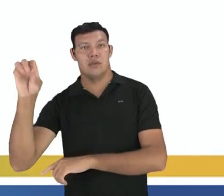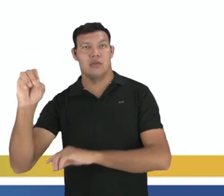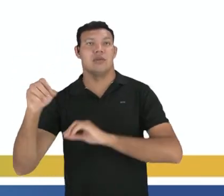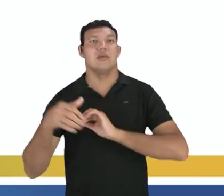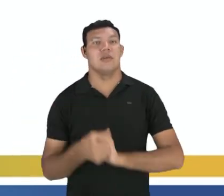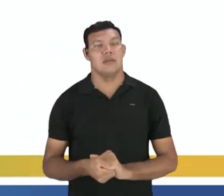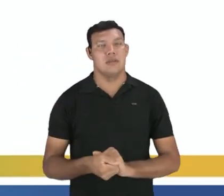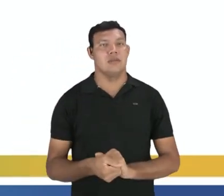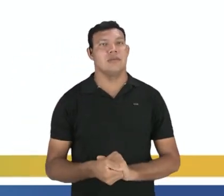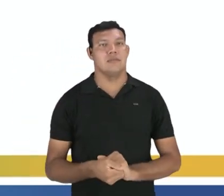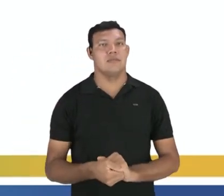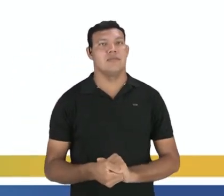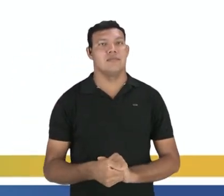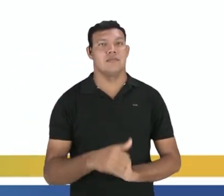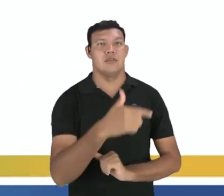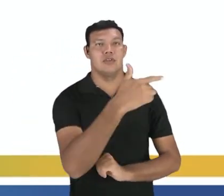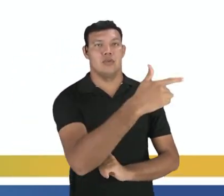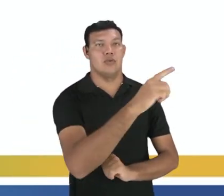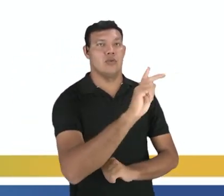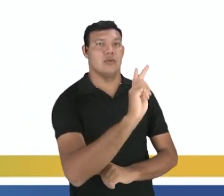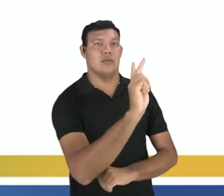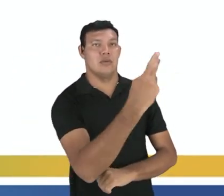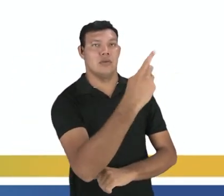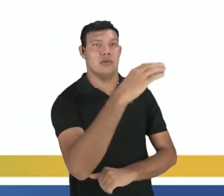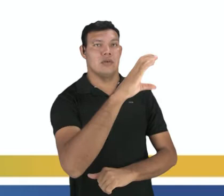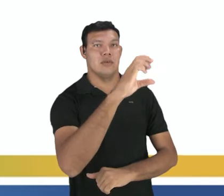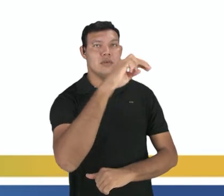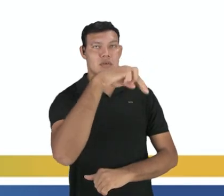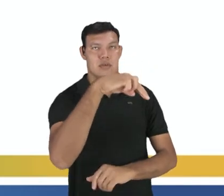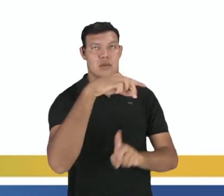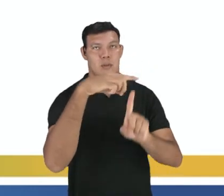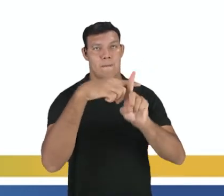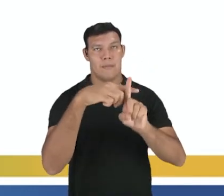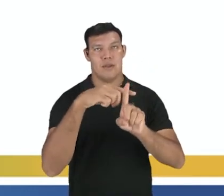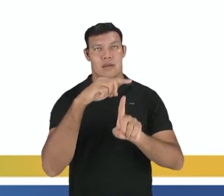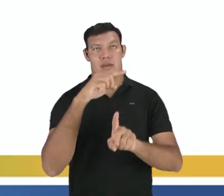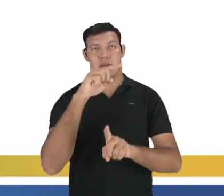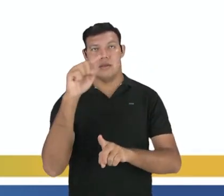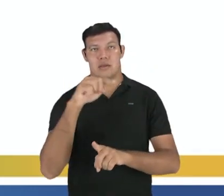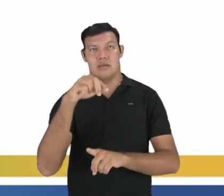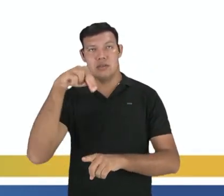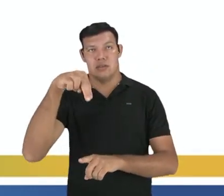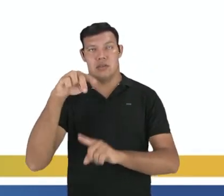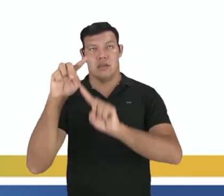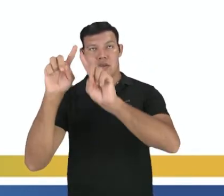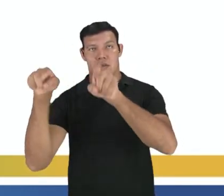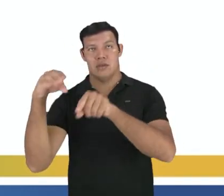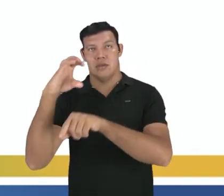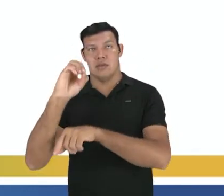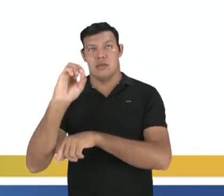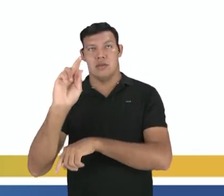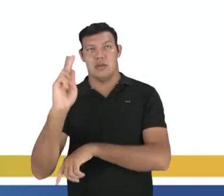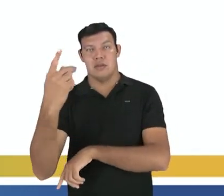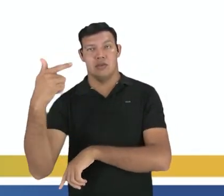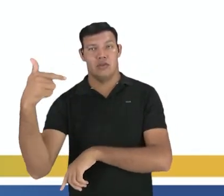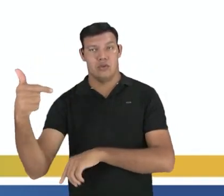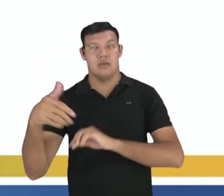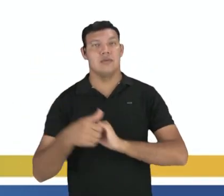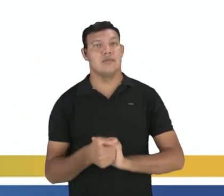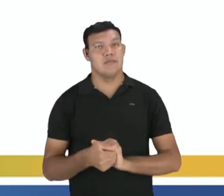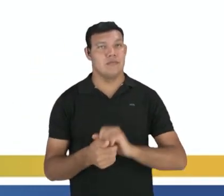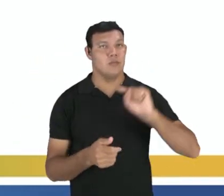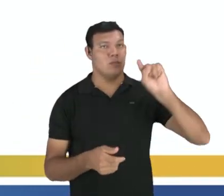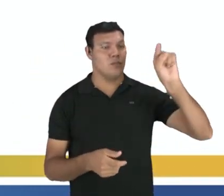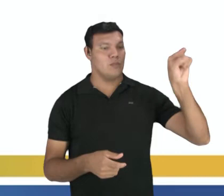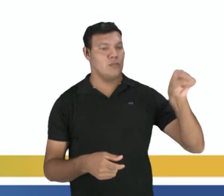cianídrico, mas está reagindo com o hidróxido de zinco. E aí, a gente retira os elementos químicos que formam a